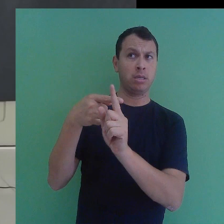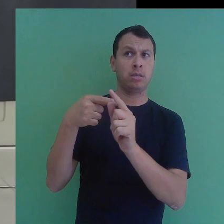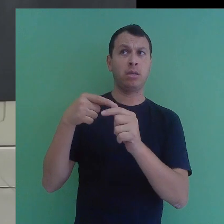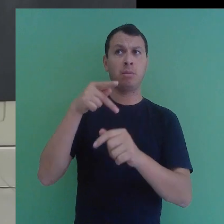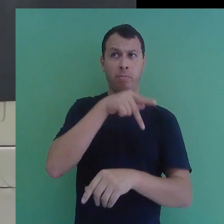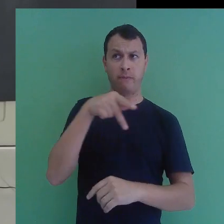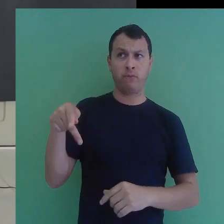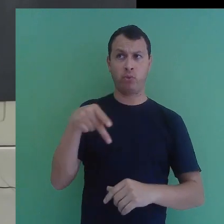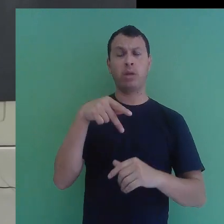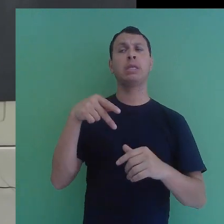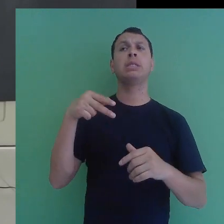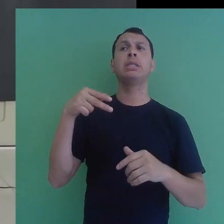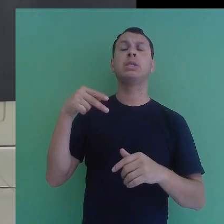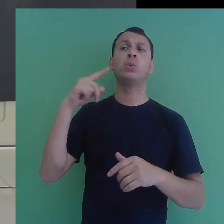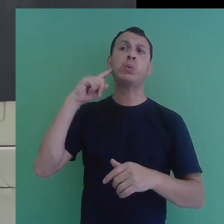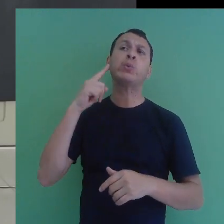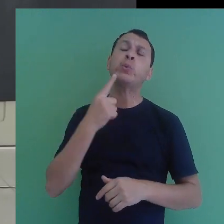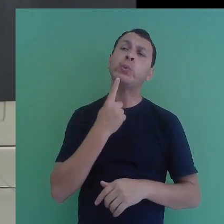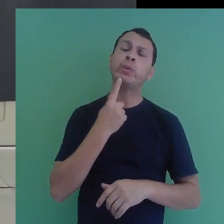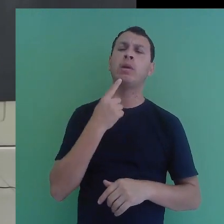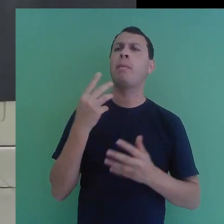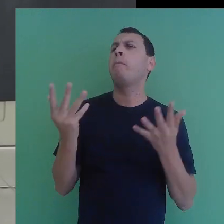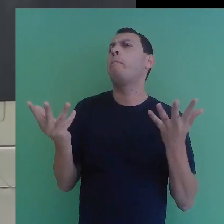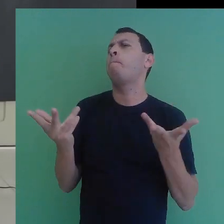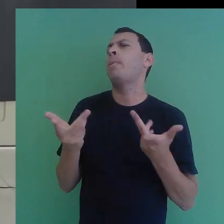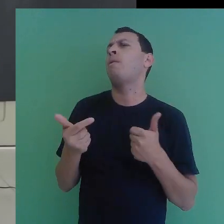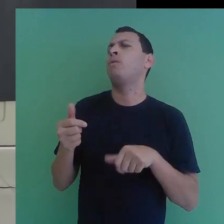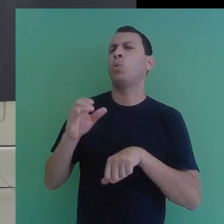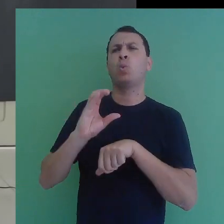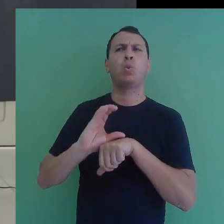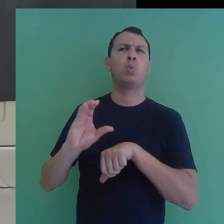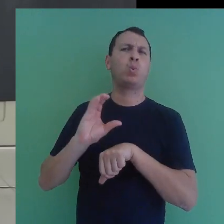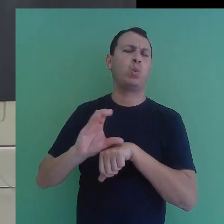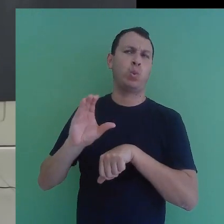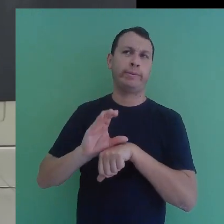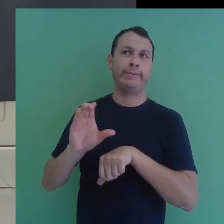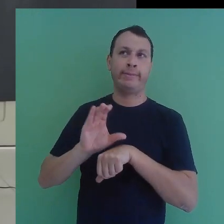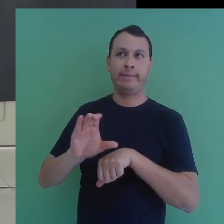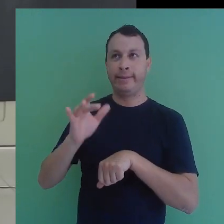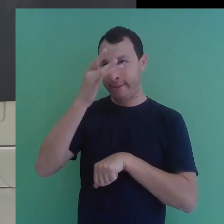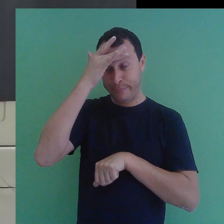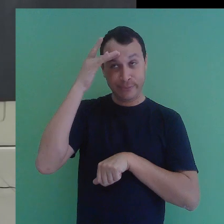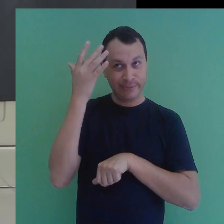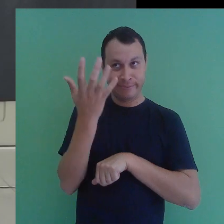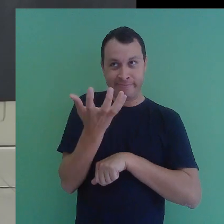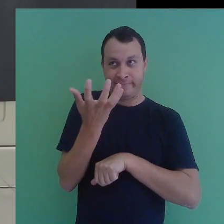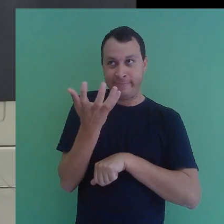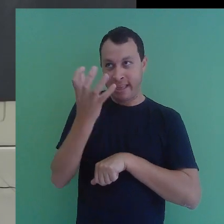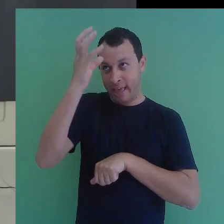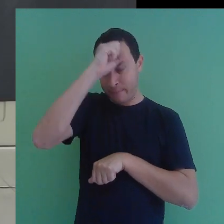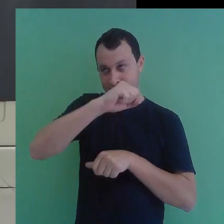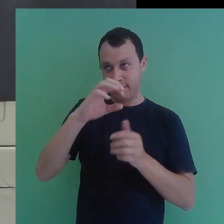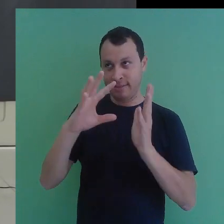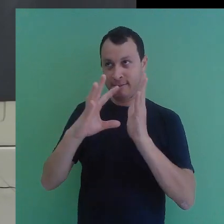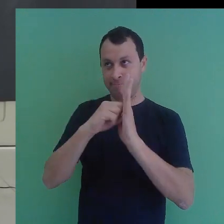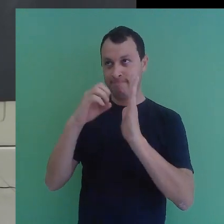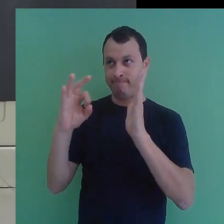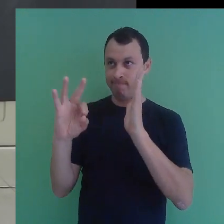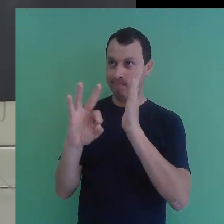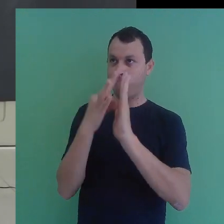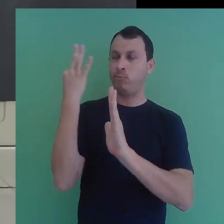por professores nativos, curso maravilhoso. Então, o pessoal que quiser se inscrever,